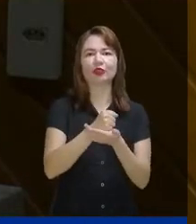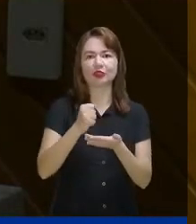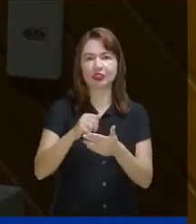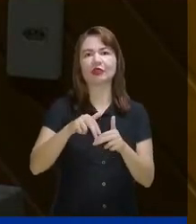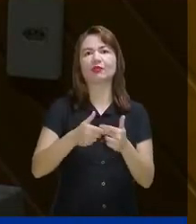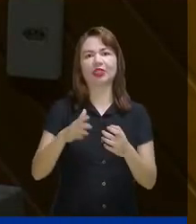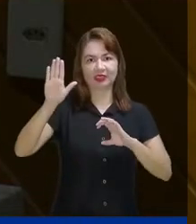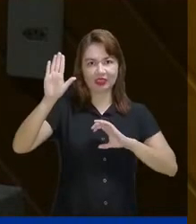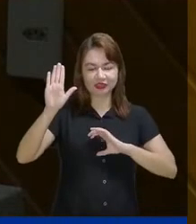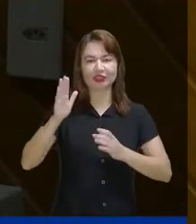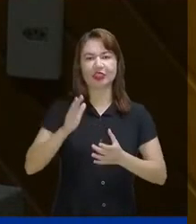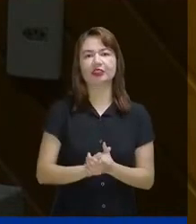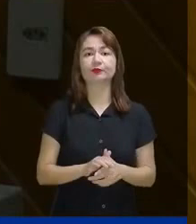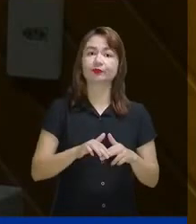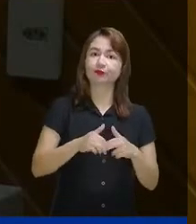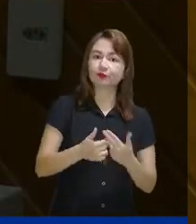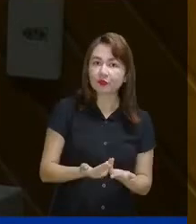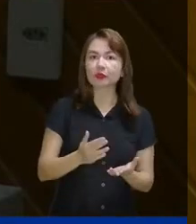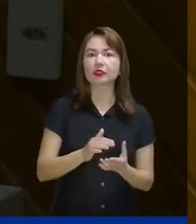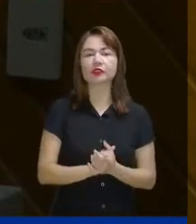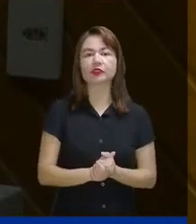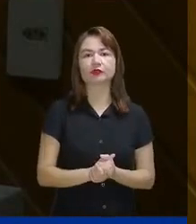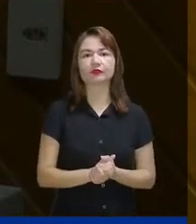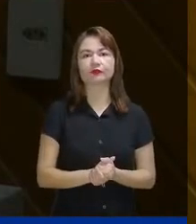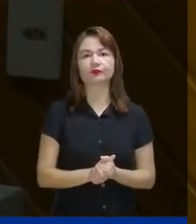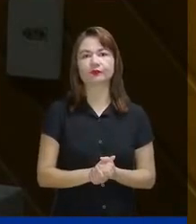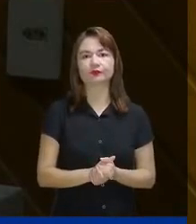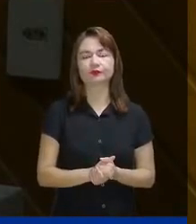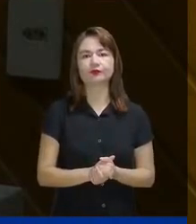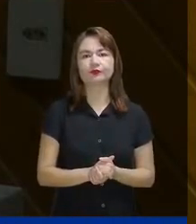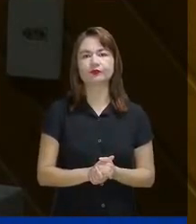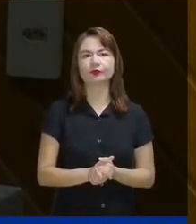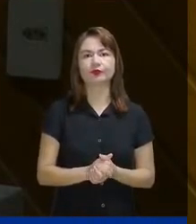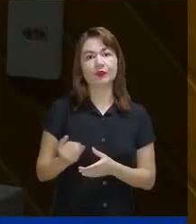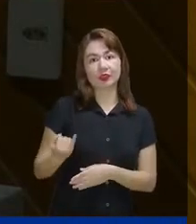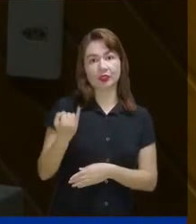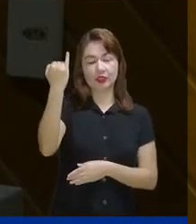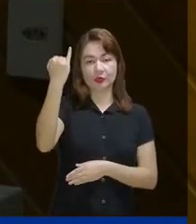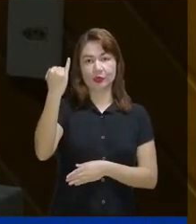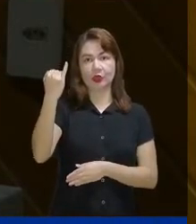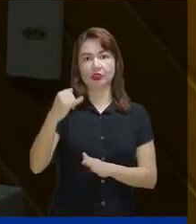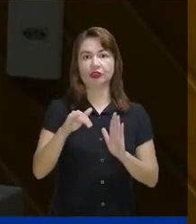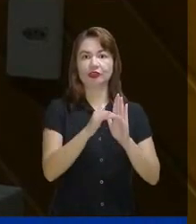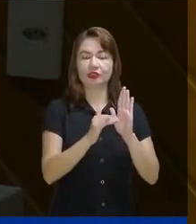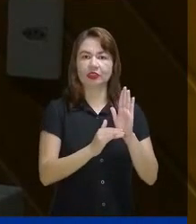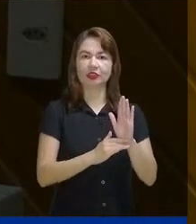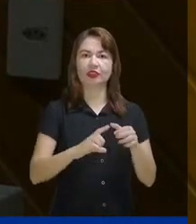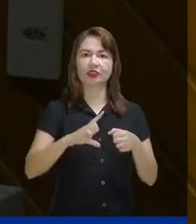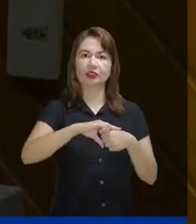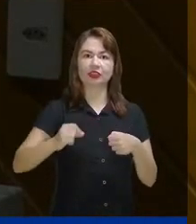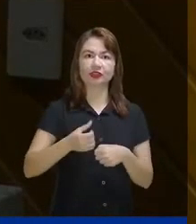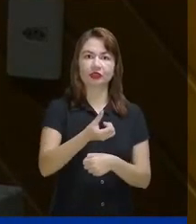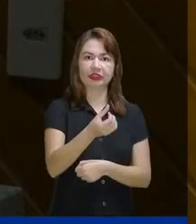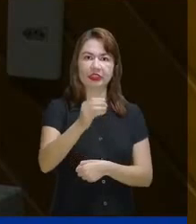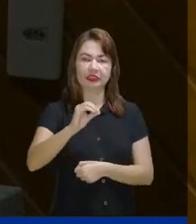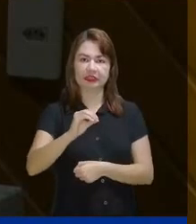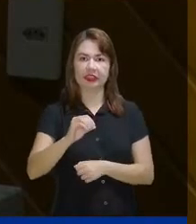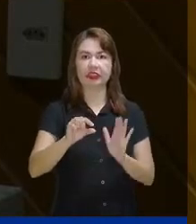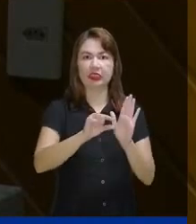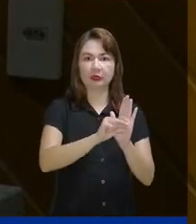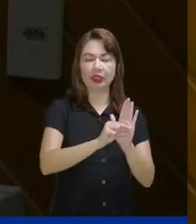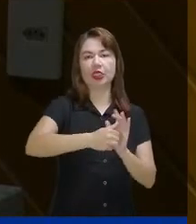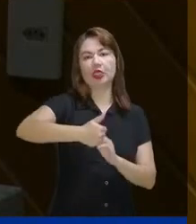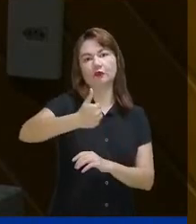candidata. A esse respeito, cumpre destacar que a norma de regência prevê em seu artigo 60, parágrafo 1º,